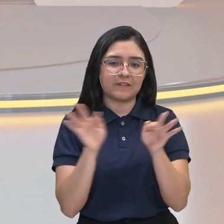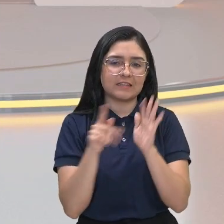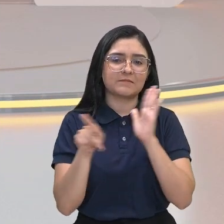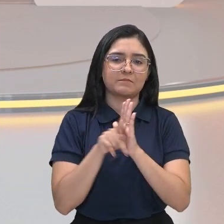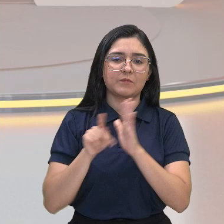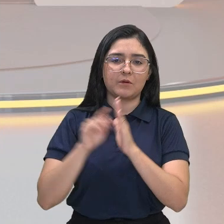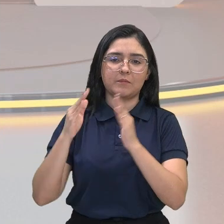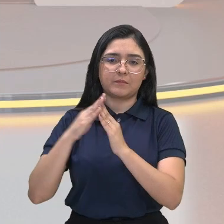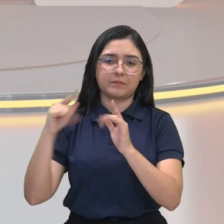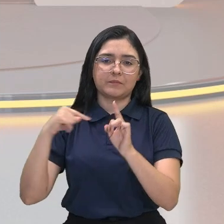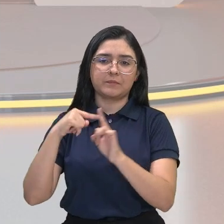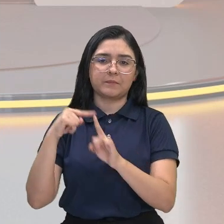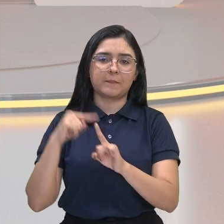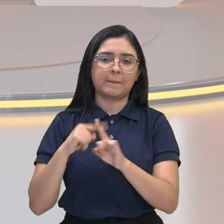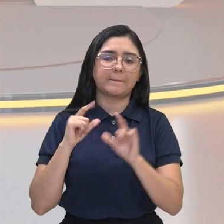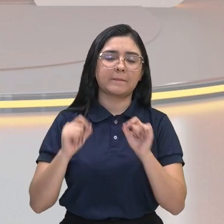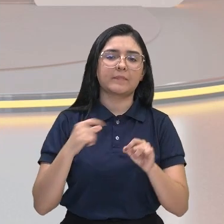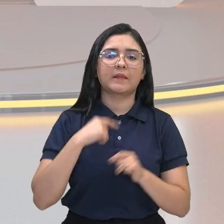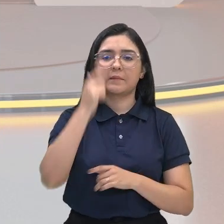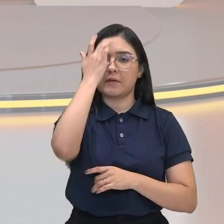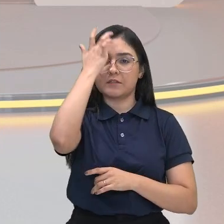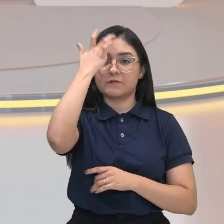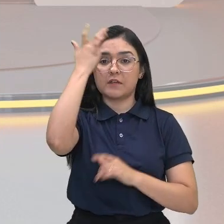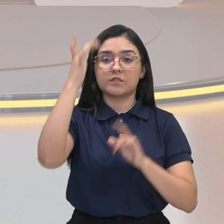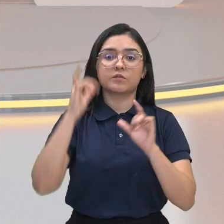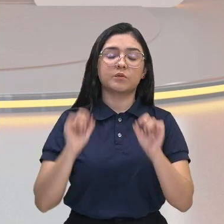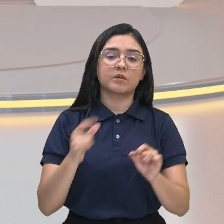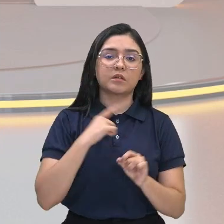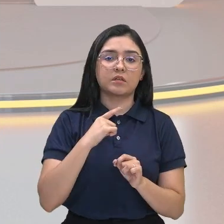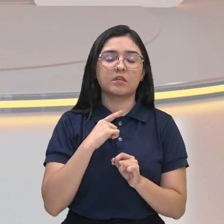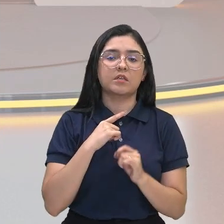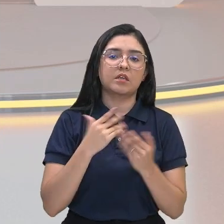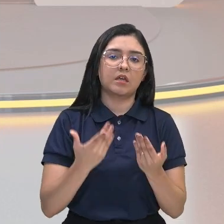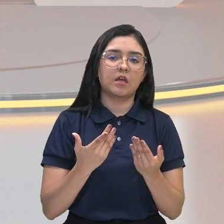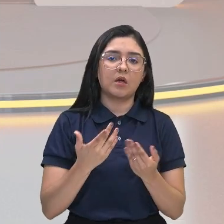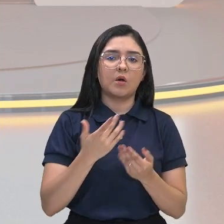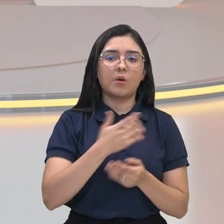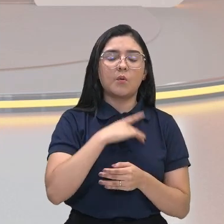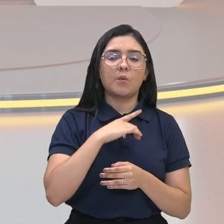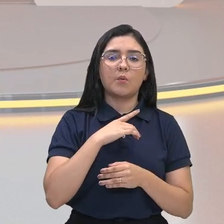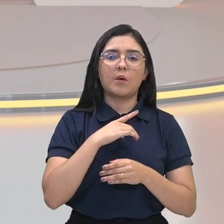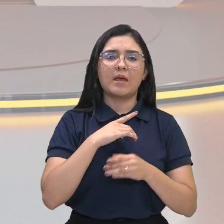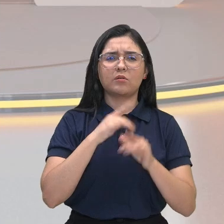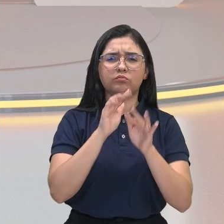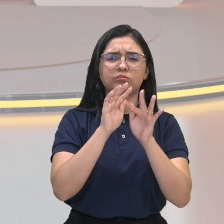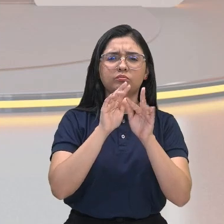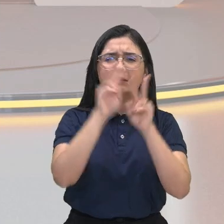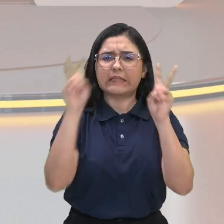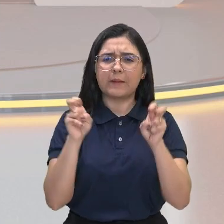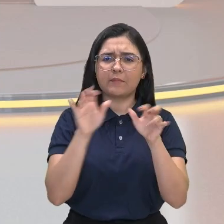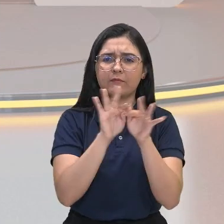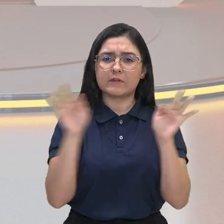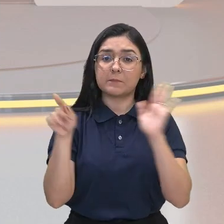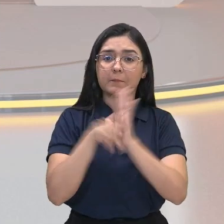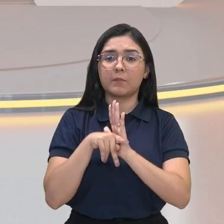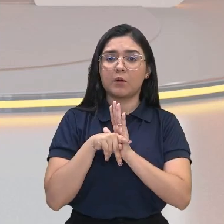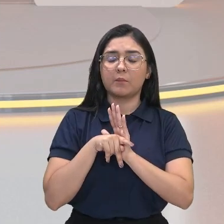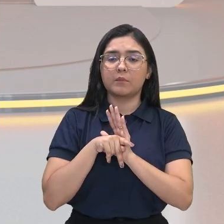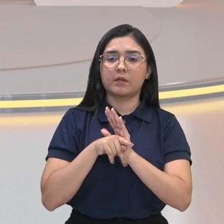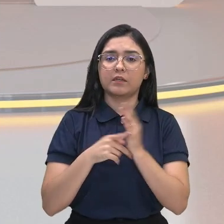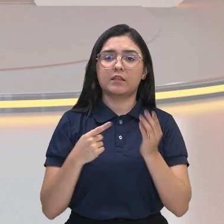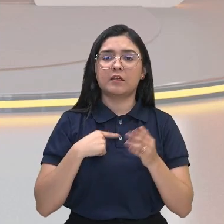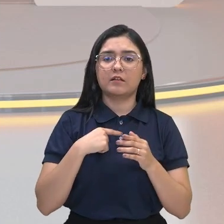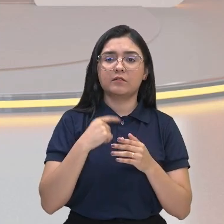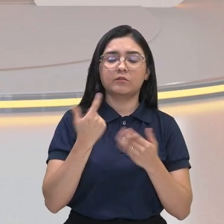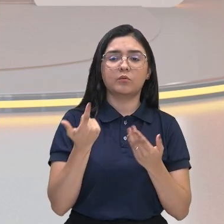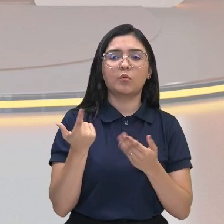agulha do que um rico entrar no reino dos céus. Isso era o máximo, era um mantra que, obviamente, vocês devem imaginar, não